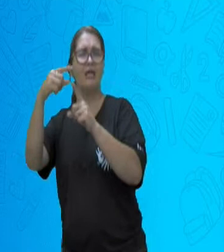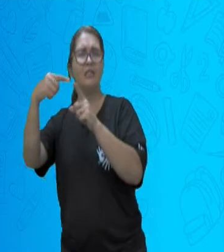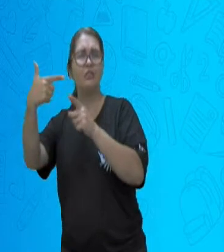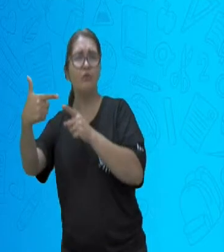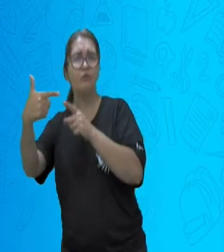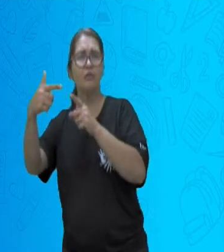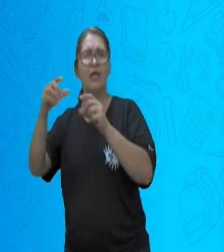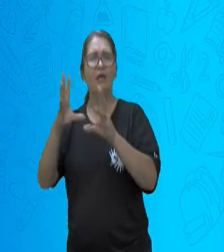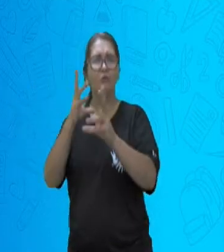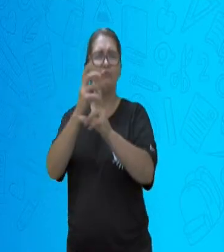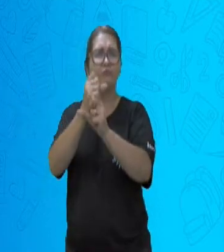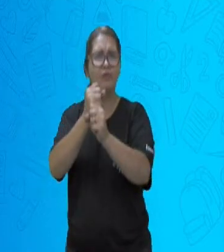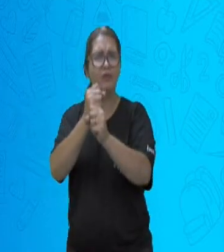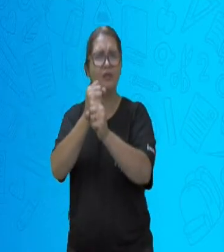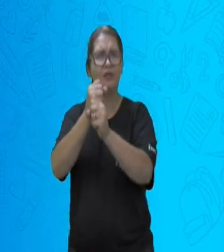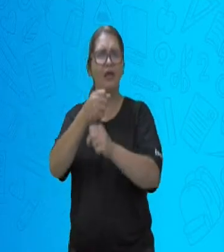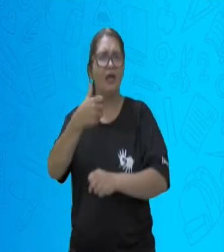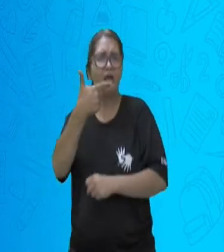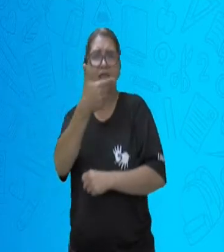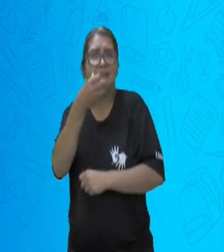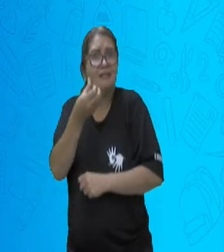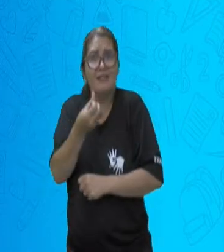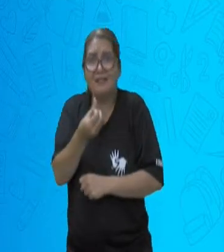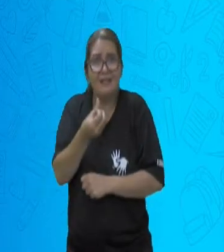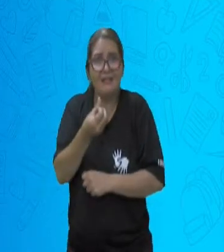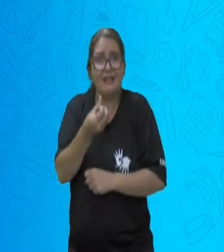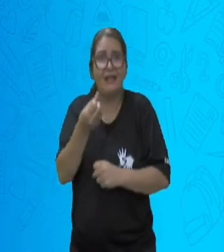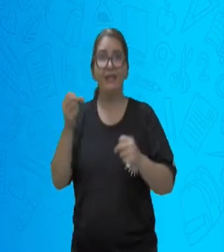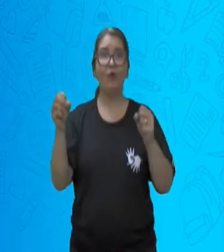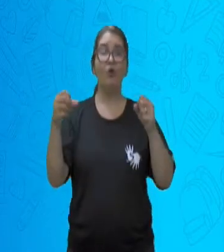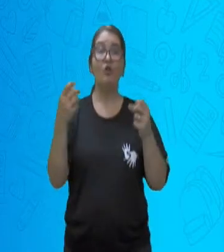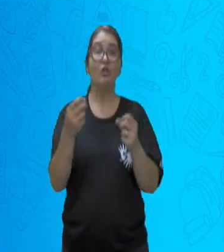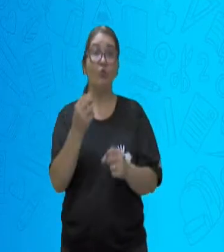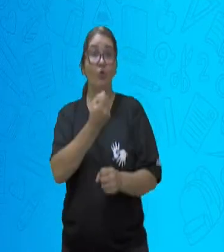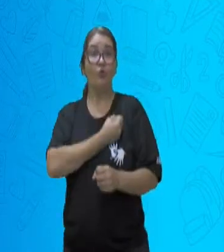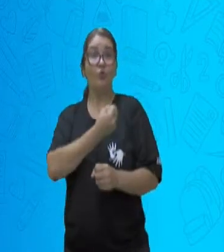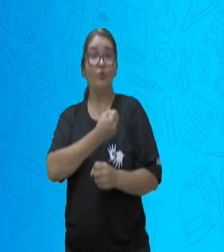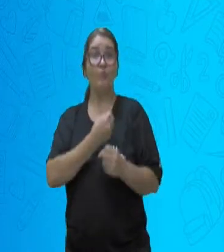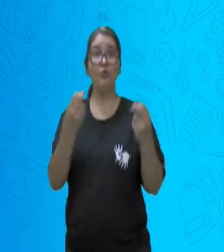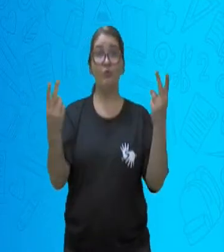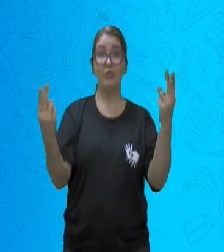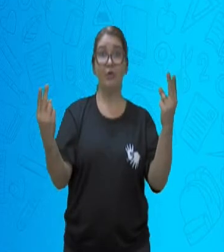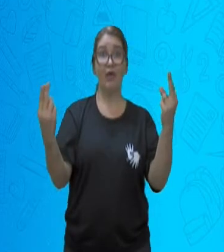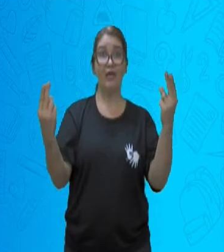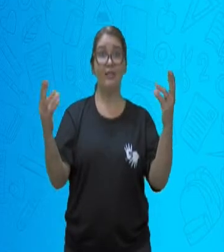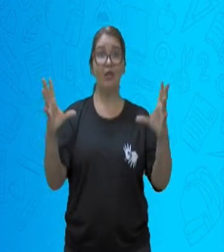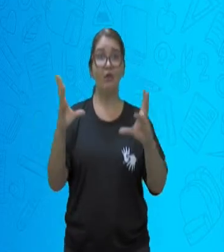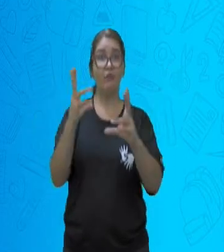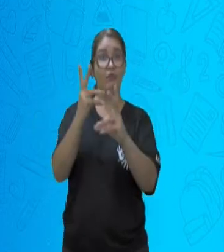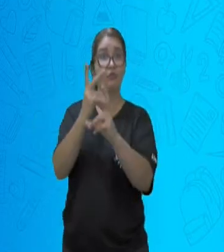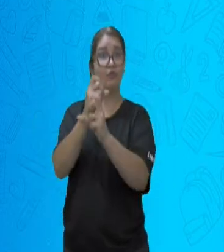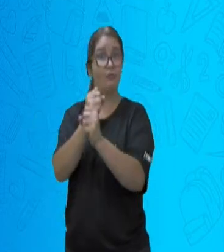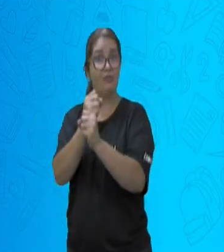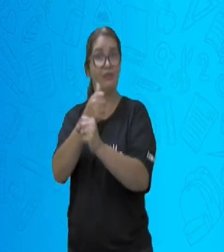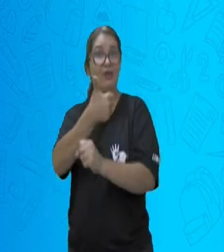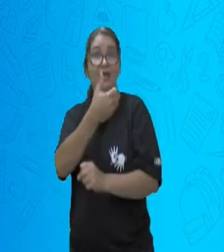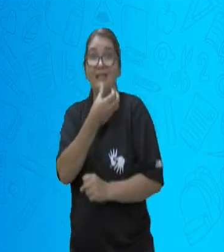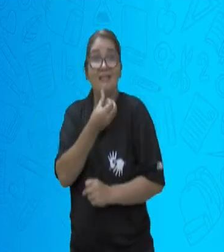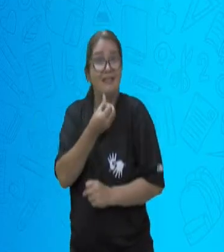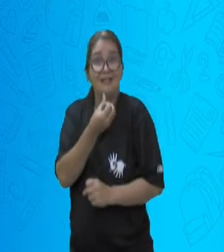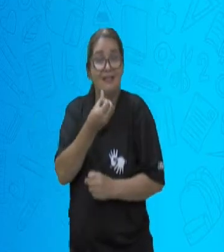Se eu somar esses números, eu terei um resultado de 16. Para